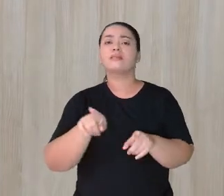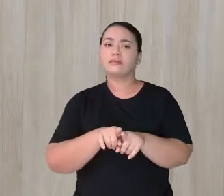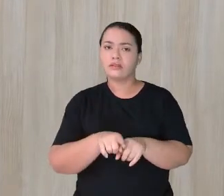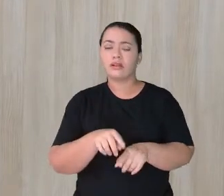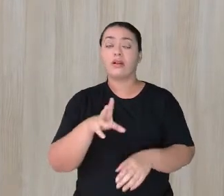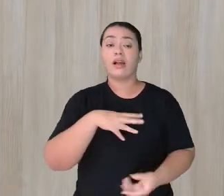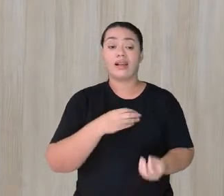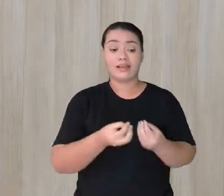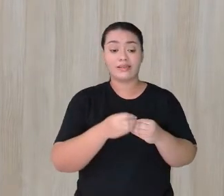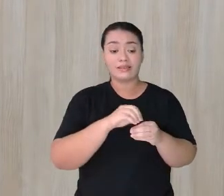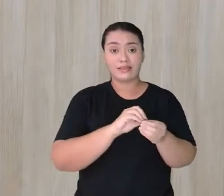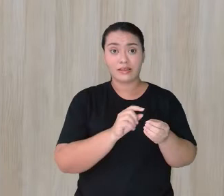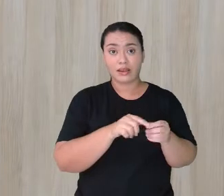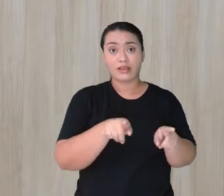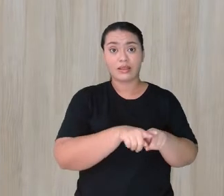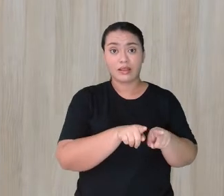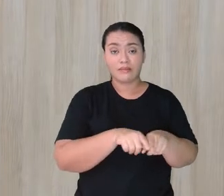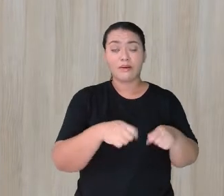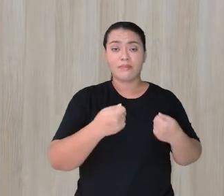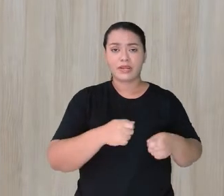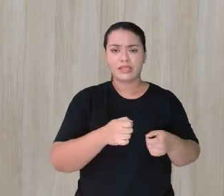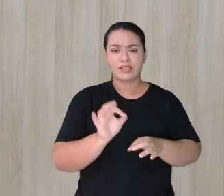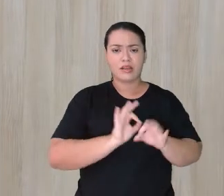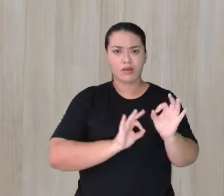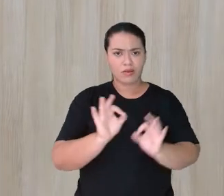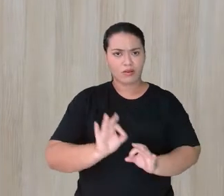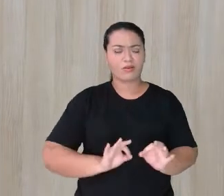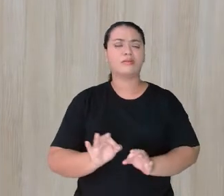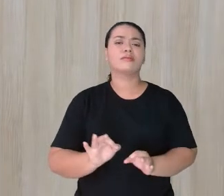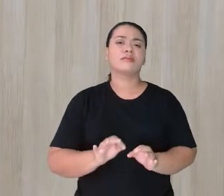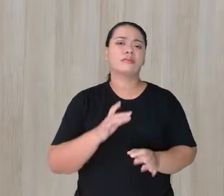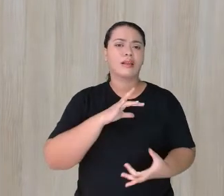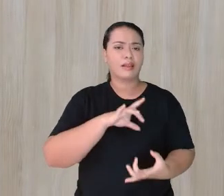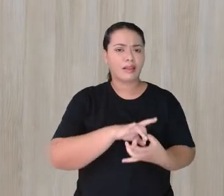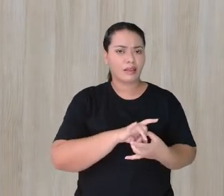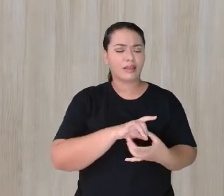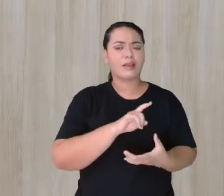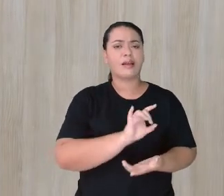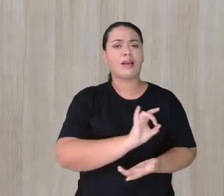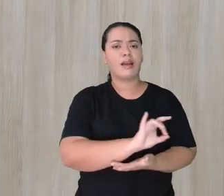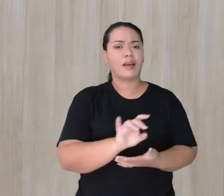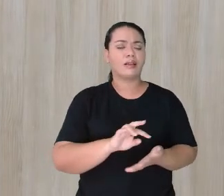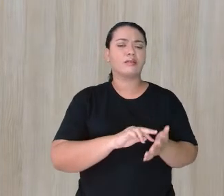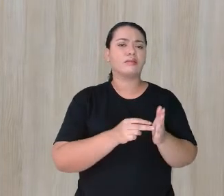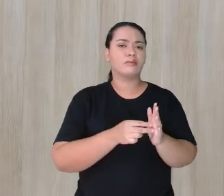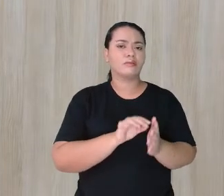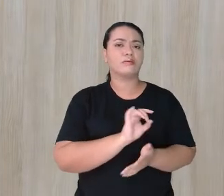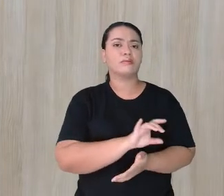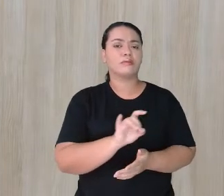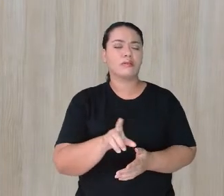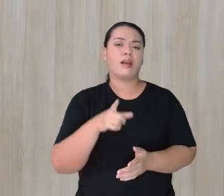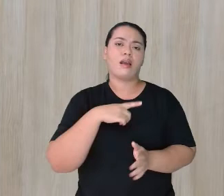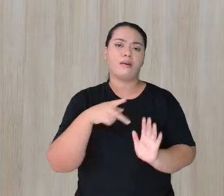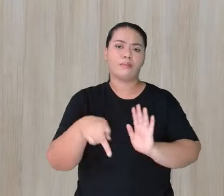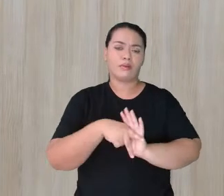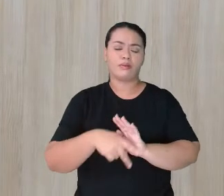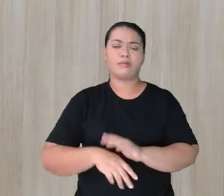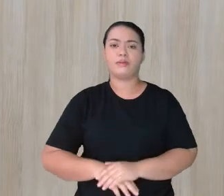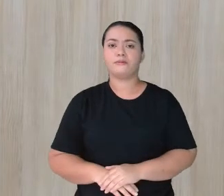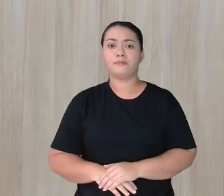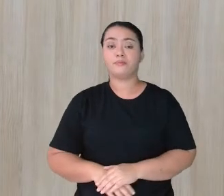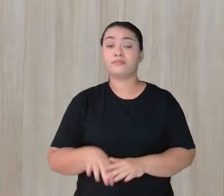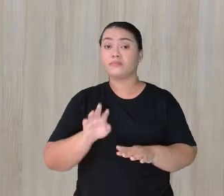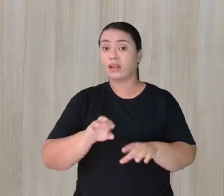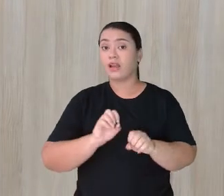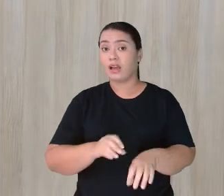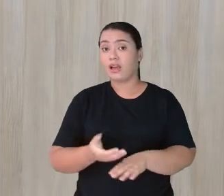que trabalhar também de forma organizada, integrada, cada um realizando uma função. Na aula anterior,